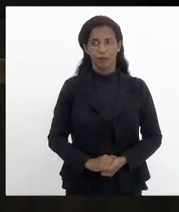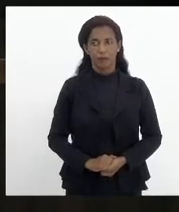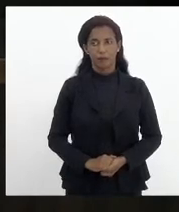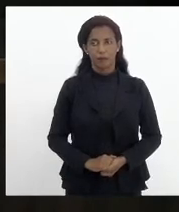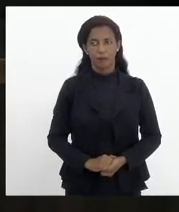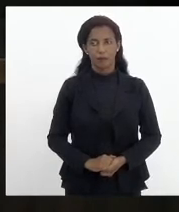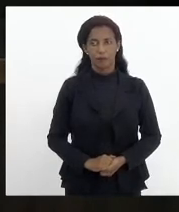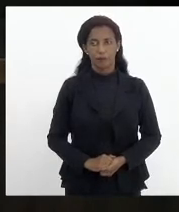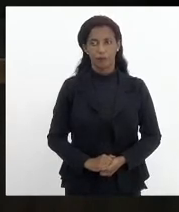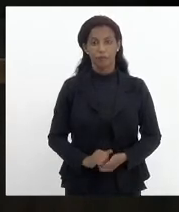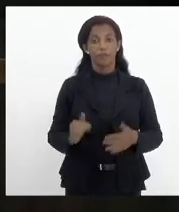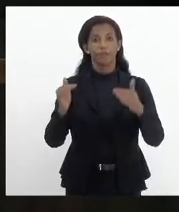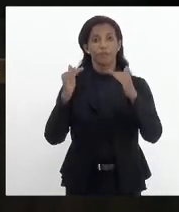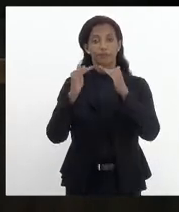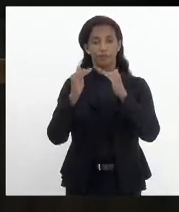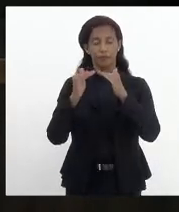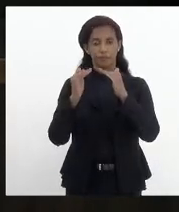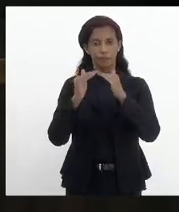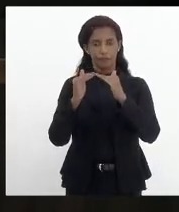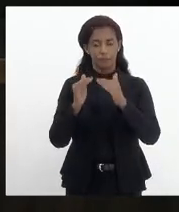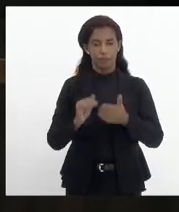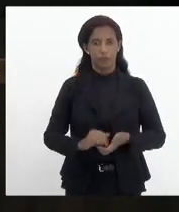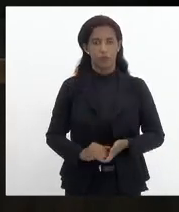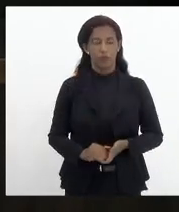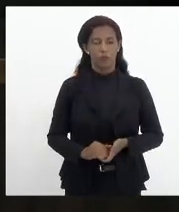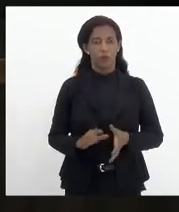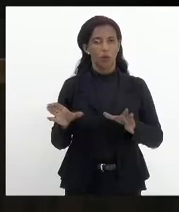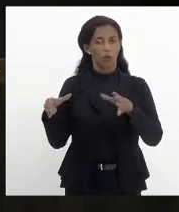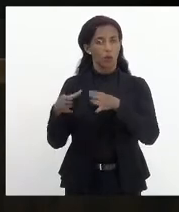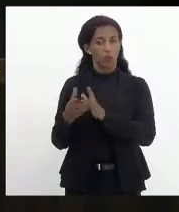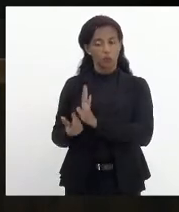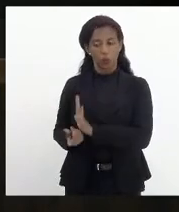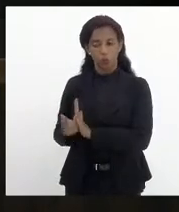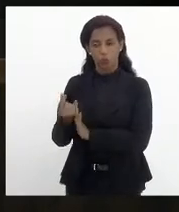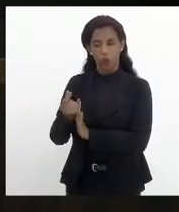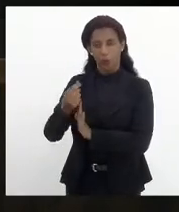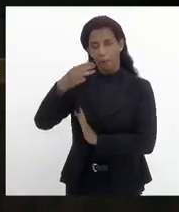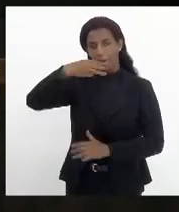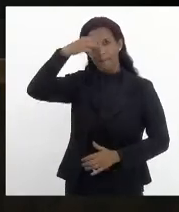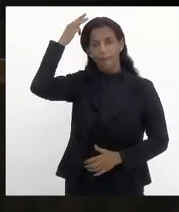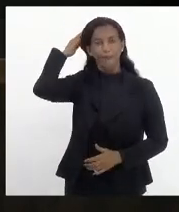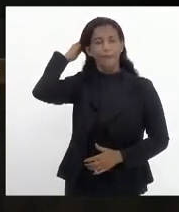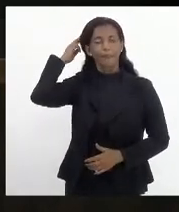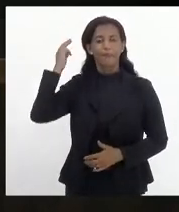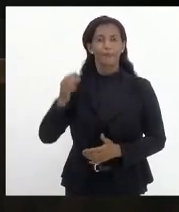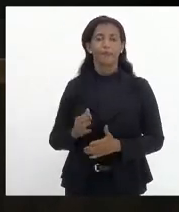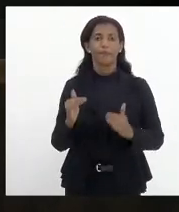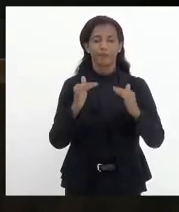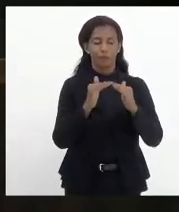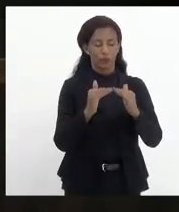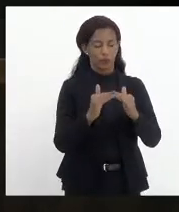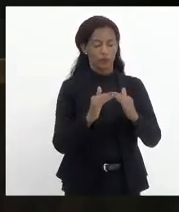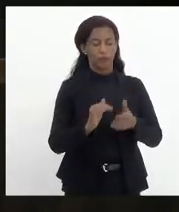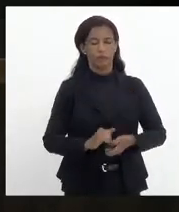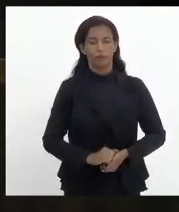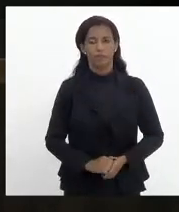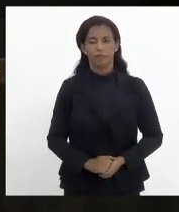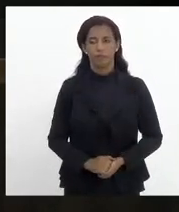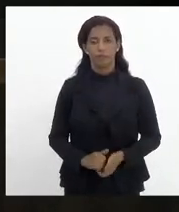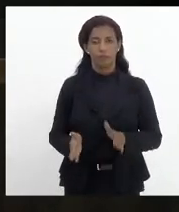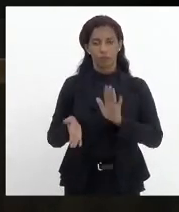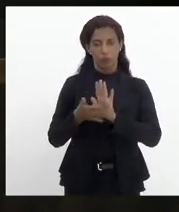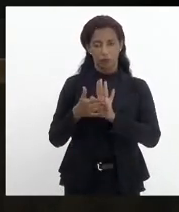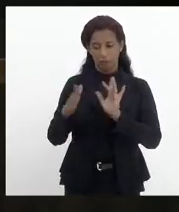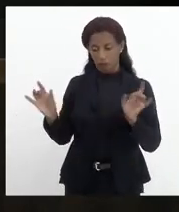Favorável, senhor presidente. Pela Comissão de Orçamento, deputado Márcio Pacheco. Favorável, presidente. Os